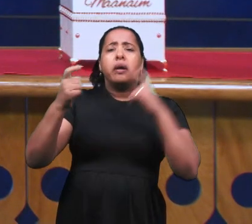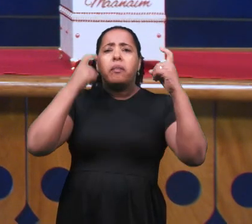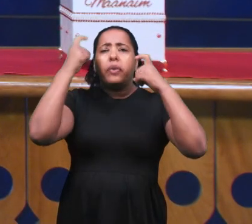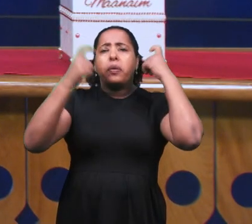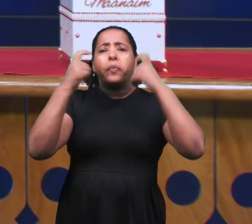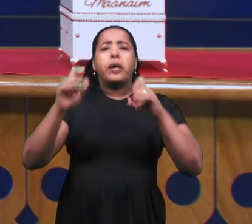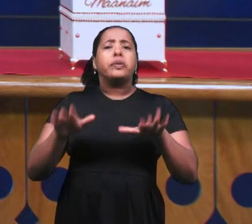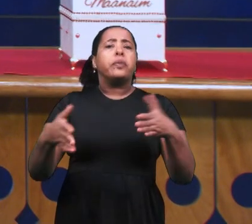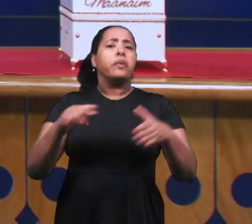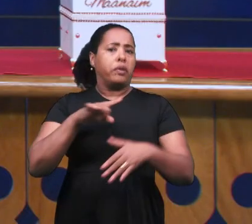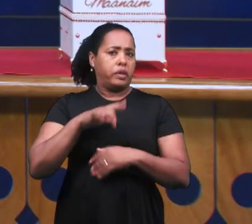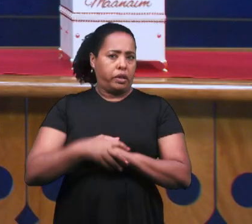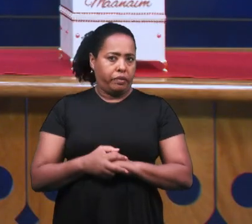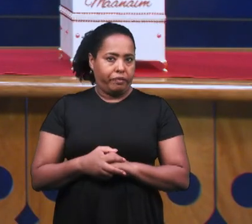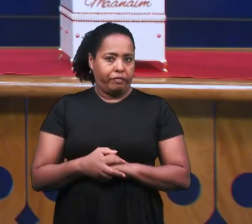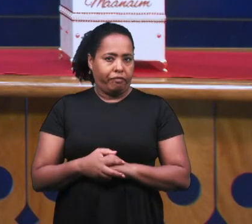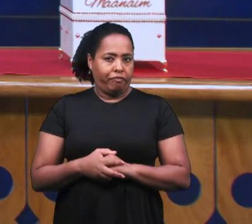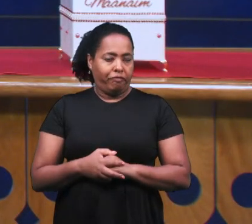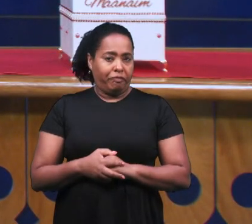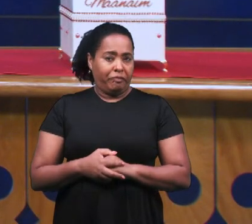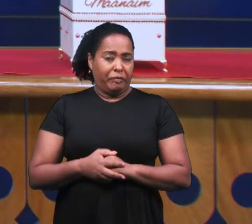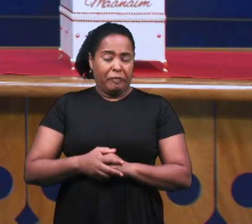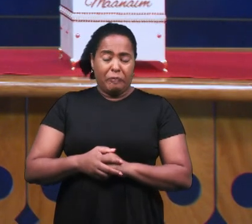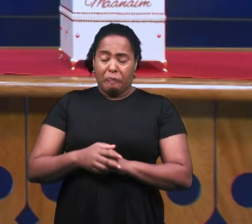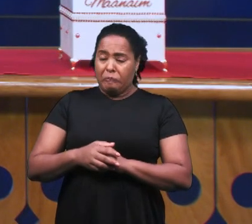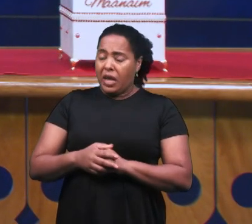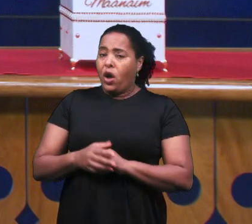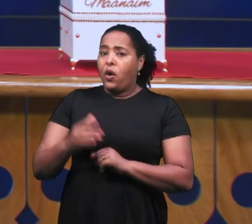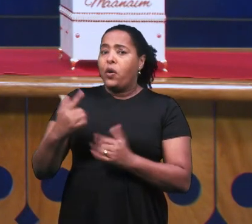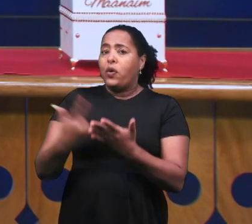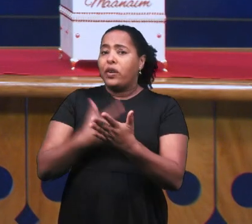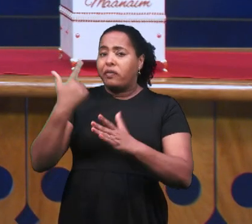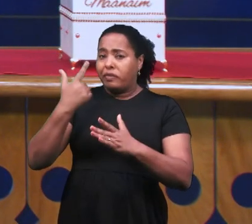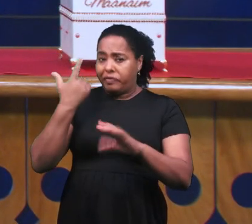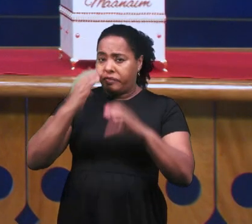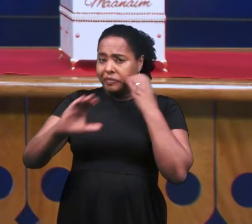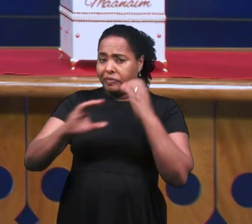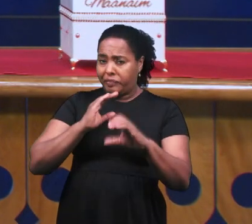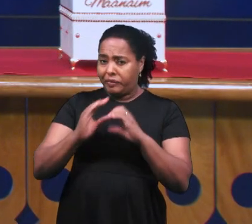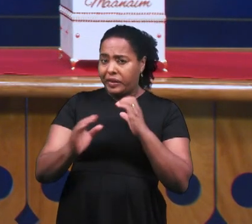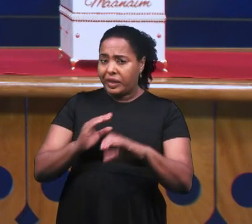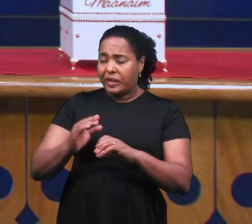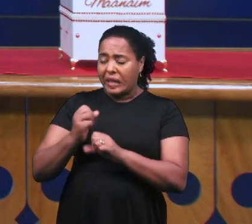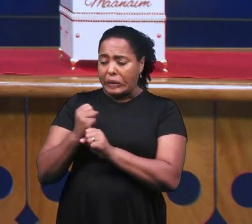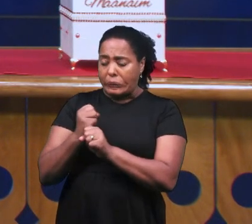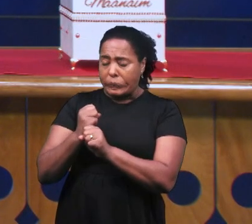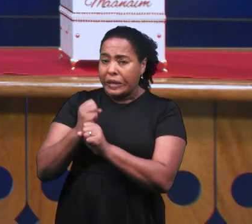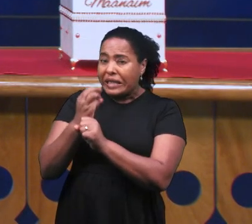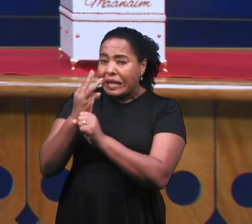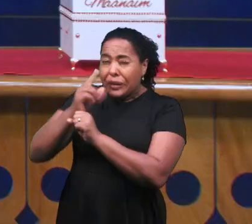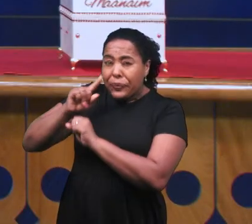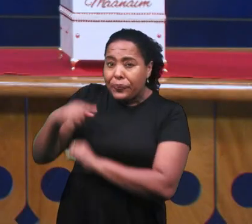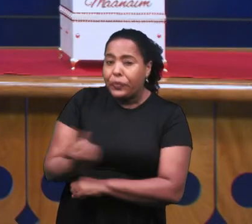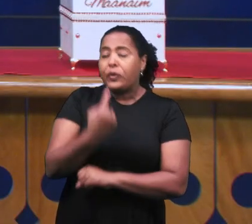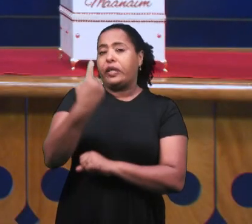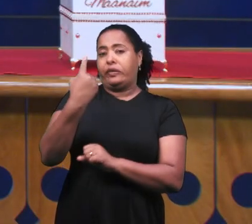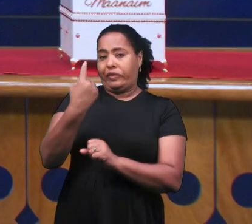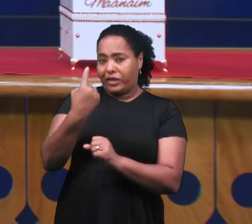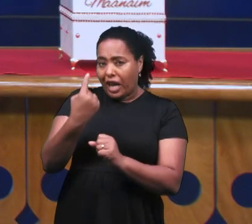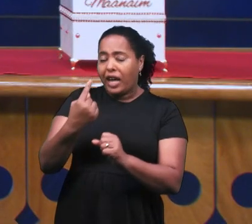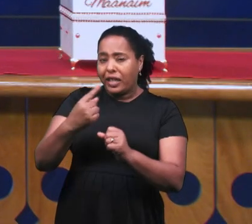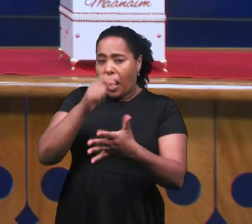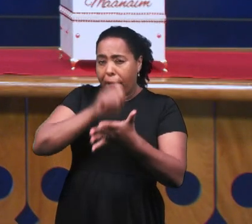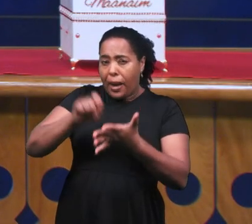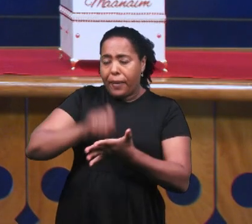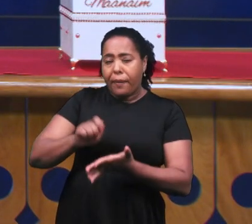Cantares? O livro de Cantares tem 3.000 anos de existência. Ninguém tocou disso. Quando tocou no assunto, sabe